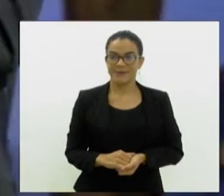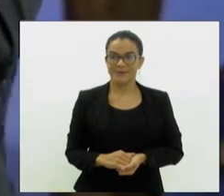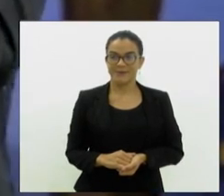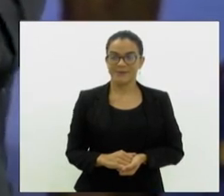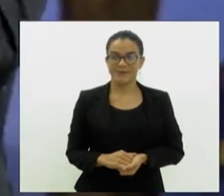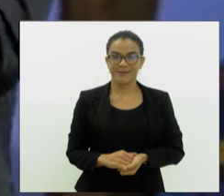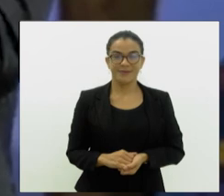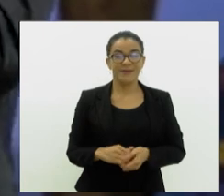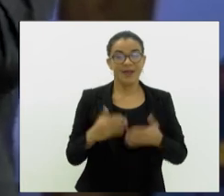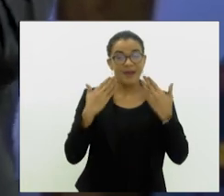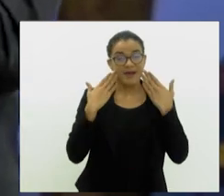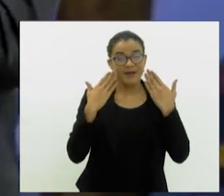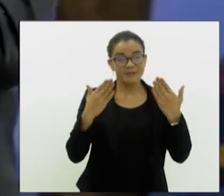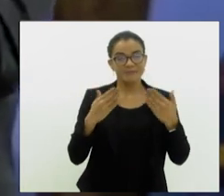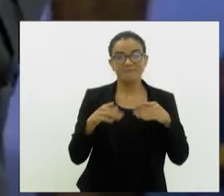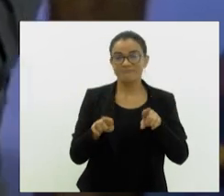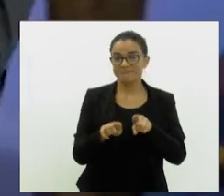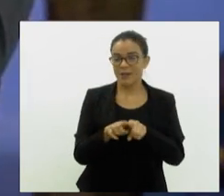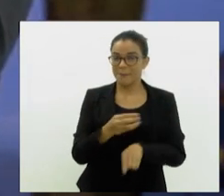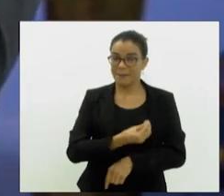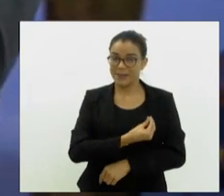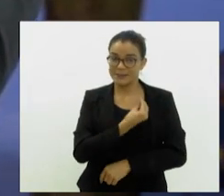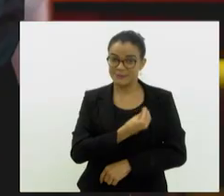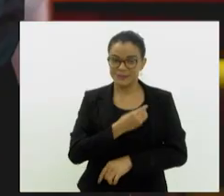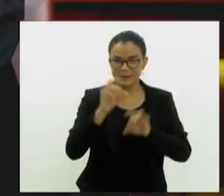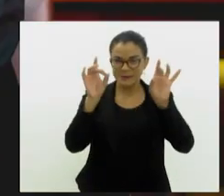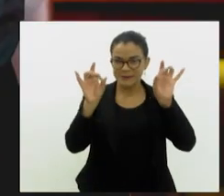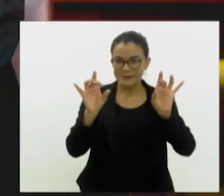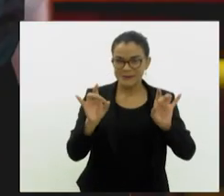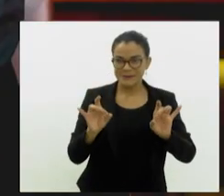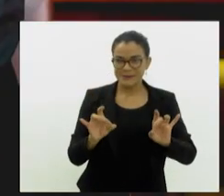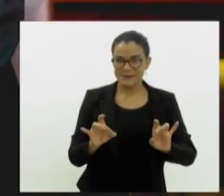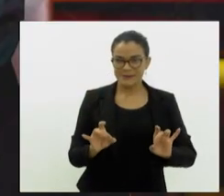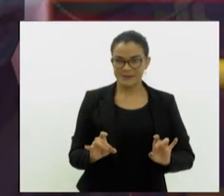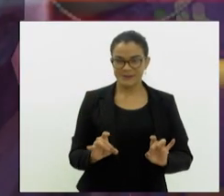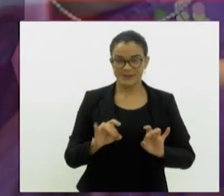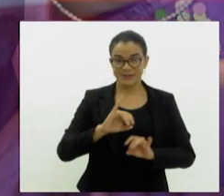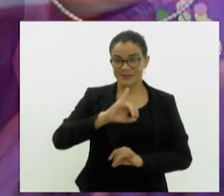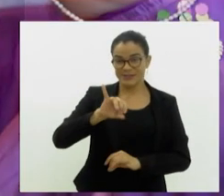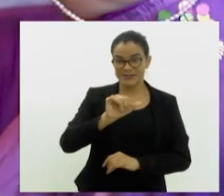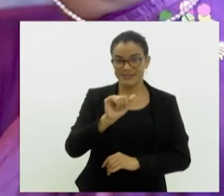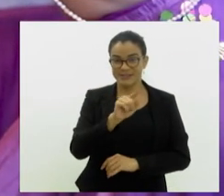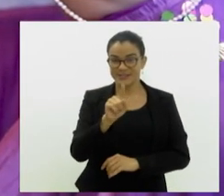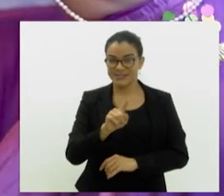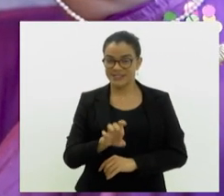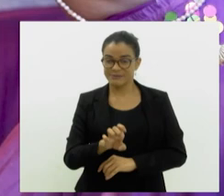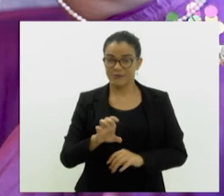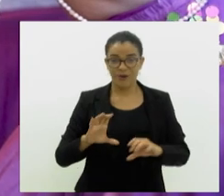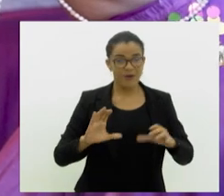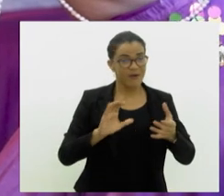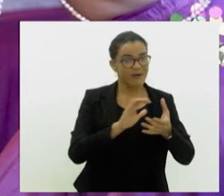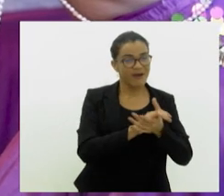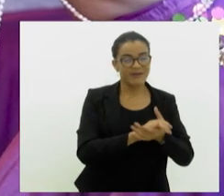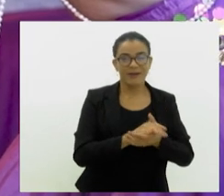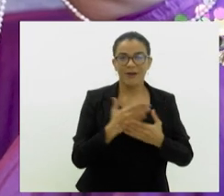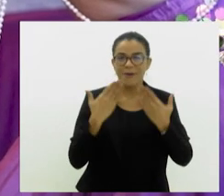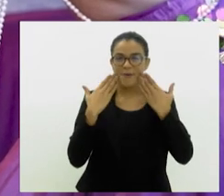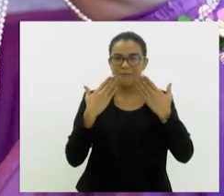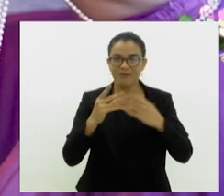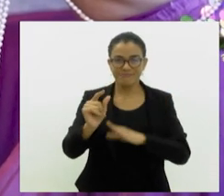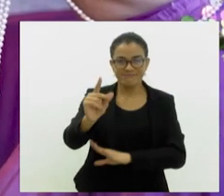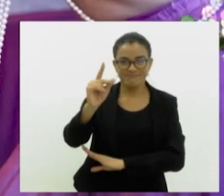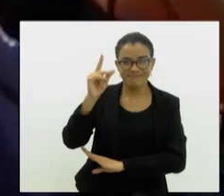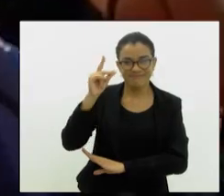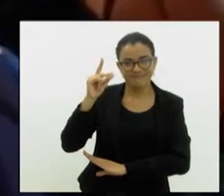A apresentação ainda conta com participação especial do Love Time Jazz, casal de músicos que resgata a era vintage